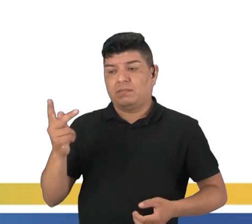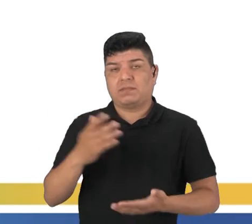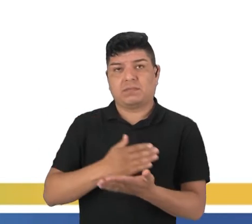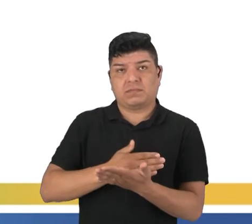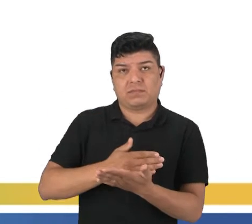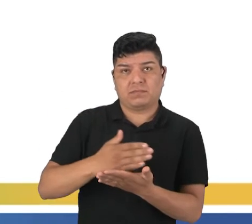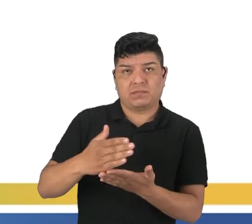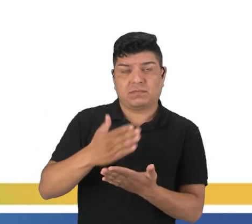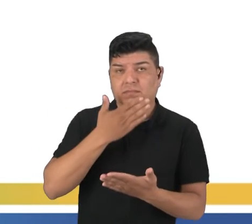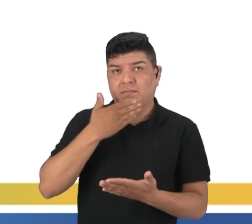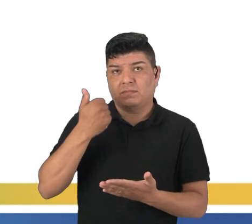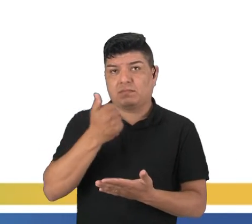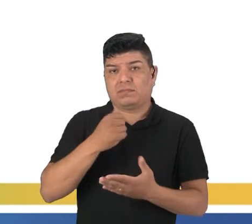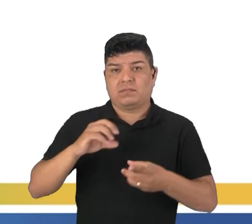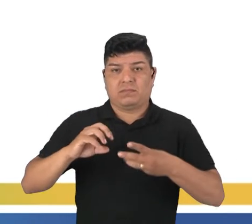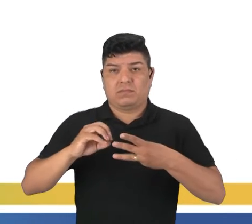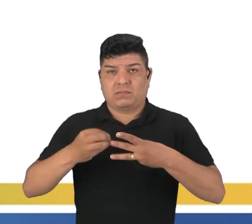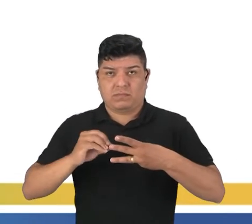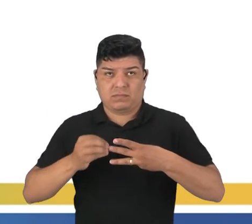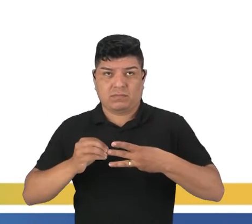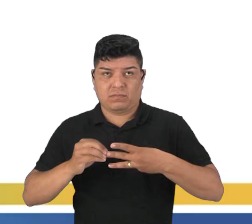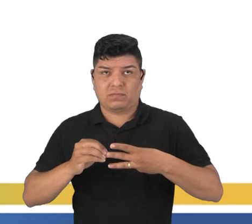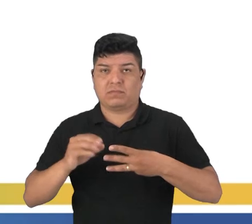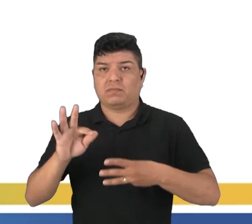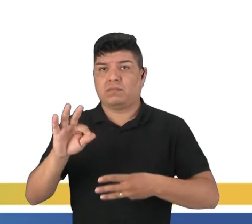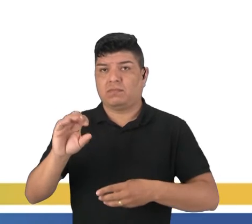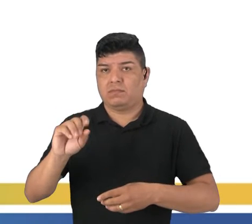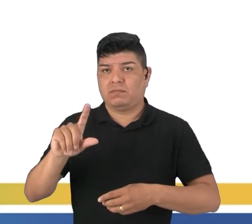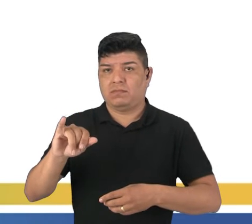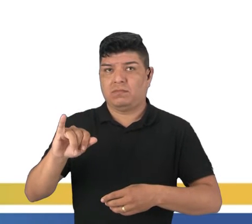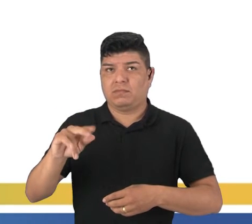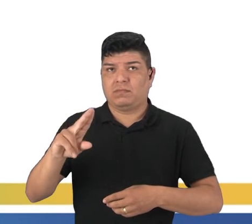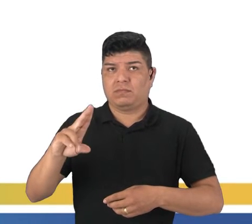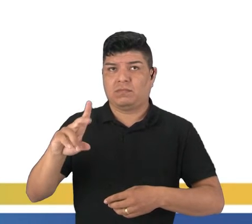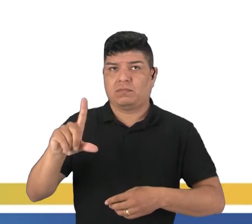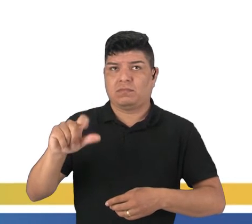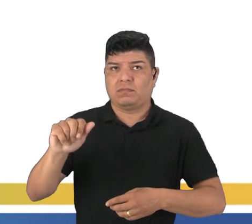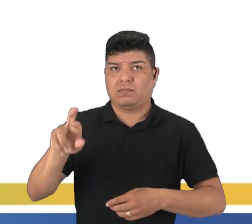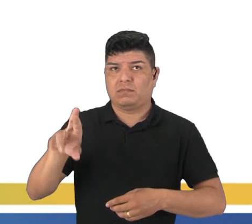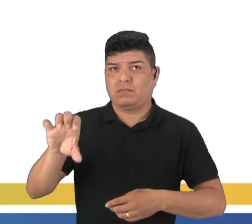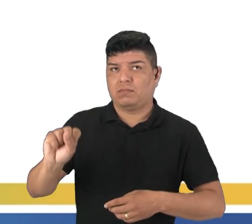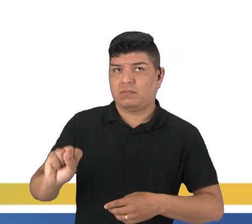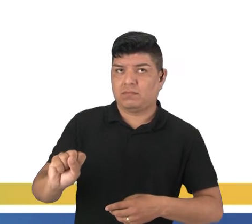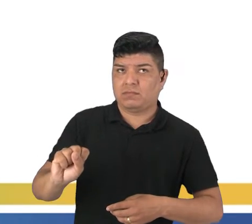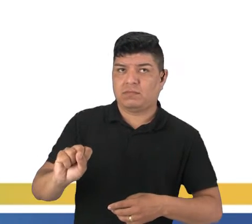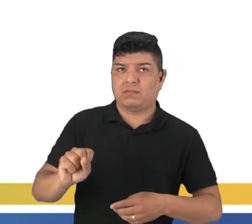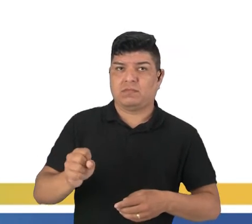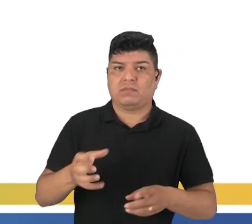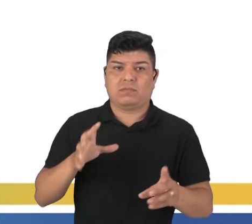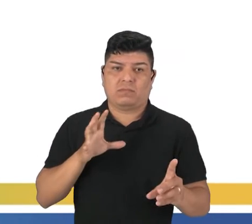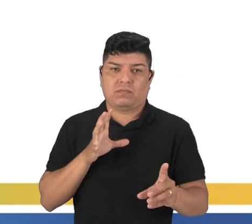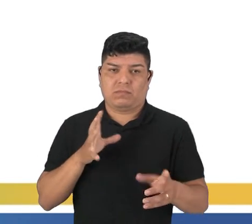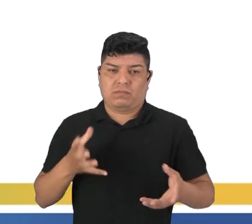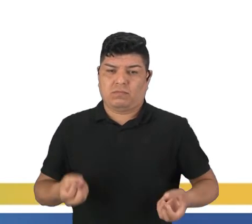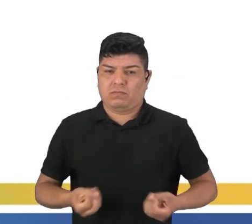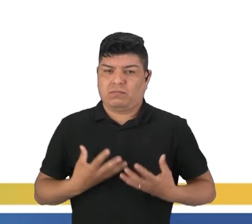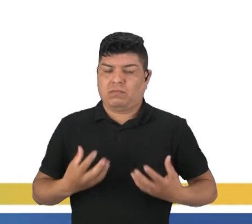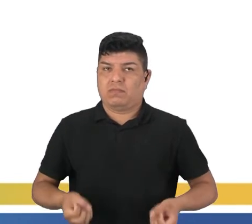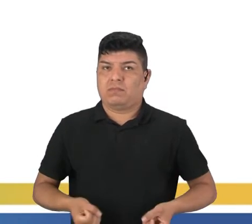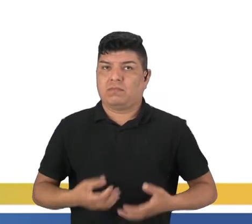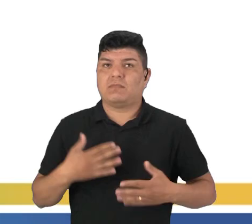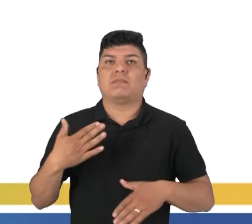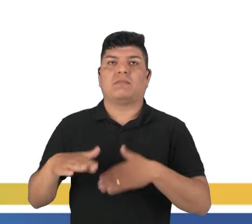inicia o amadurecimento das células foliculares e estimula a secreção do estrogênio, que vai prosseguir